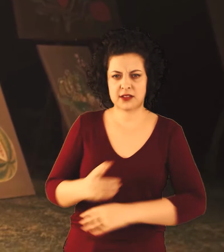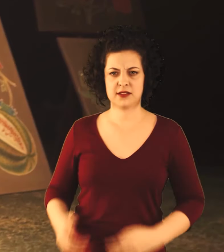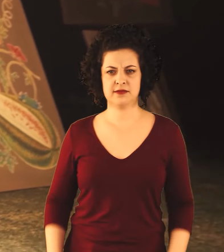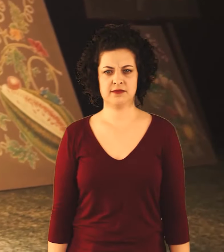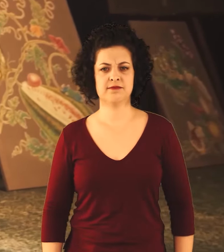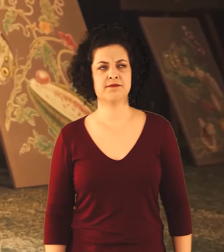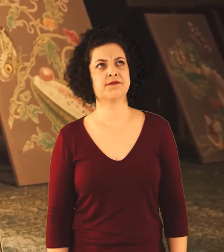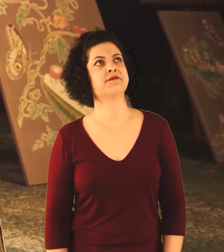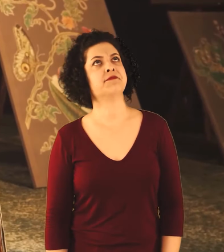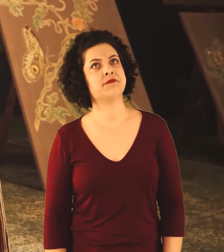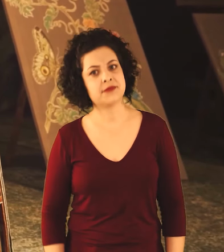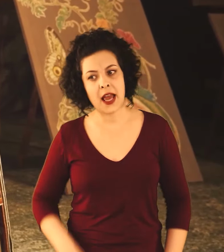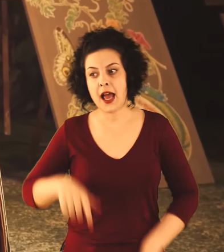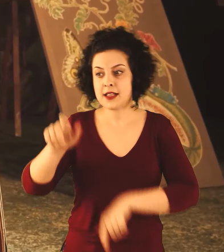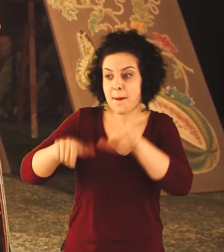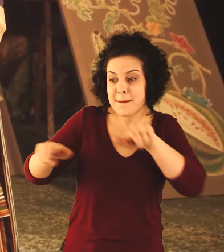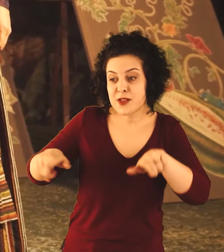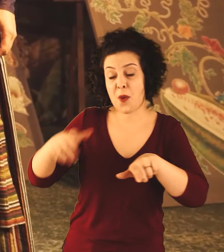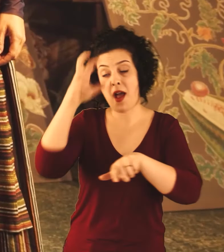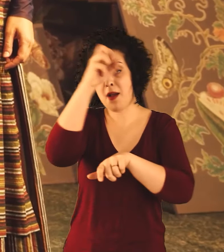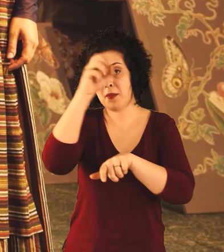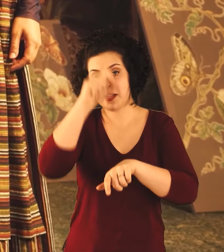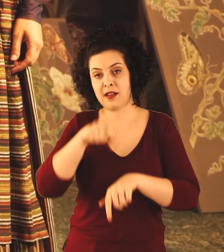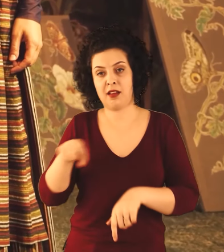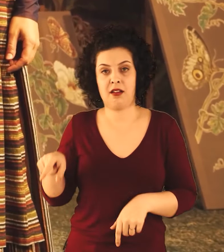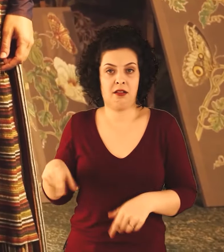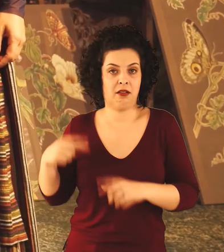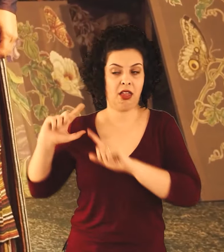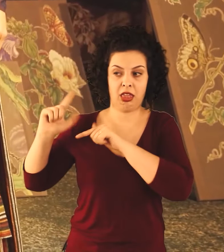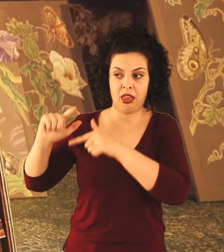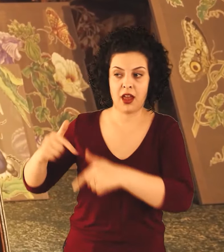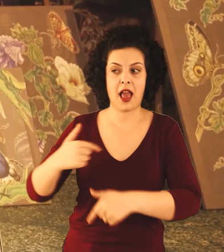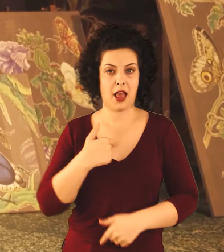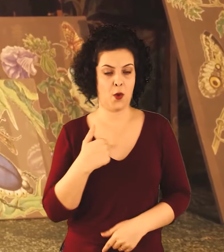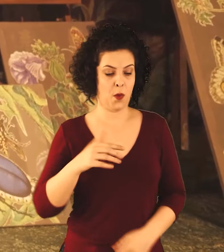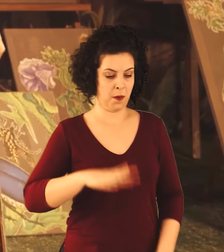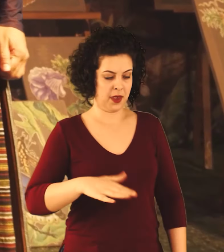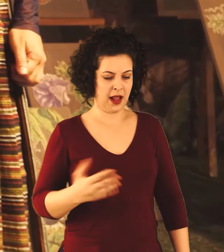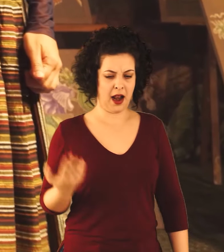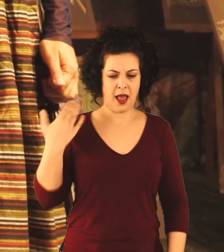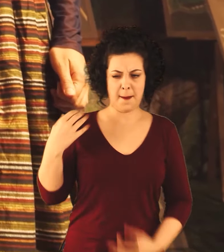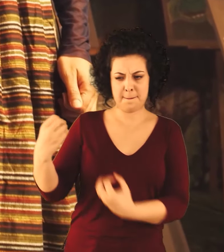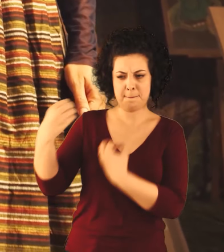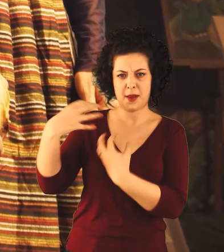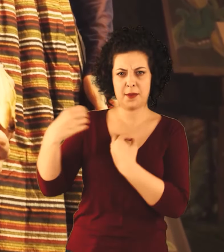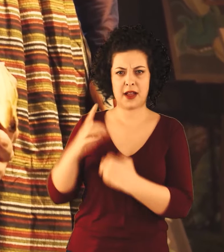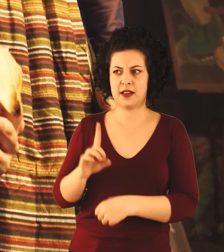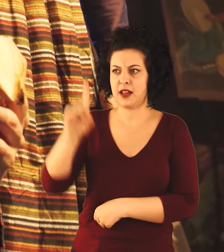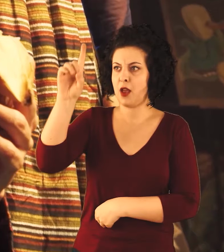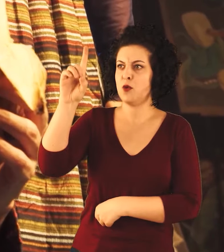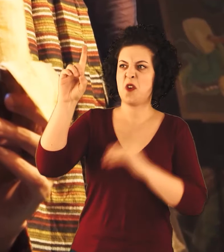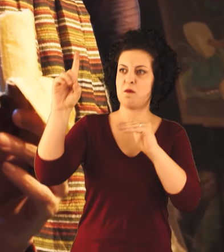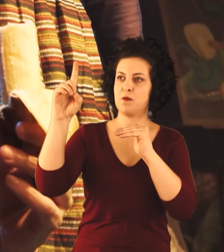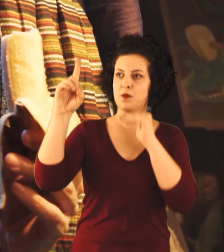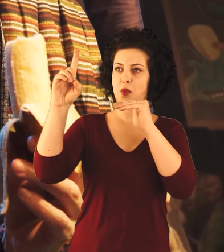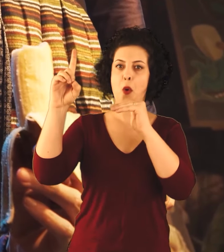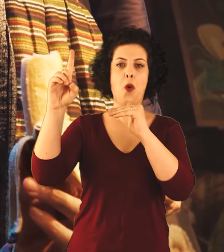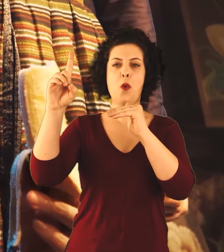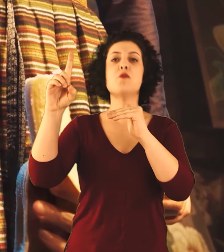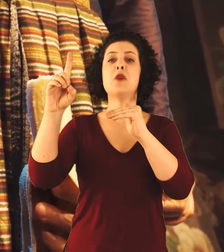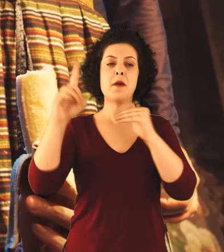Filha, filha, é o que as pessoas aprenderam. Veja, quando eu era pequena, me ensinaram que Deus está